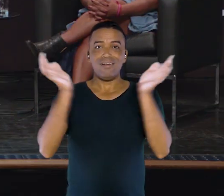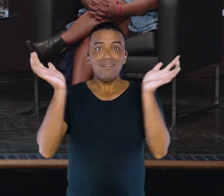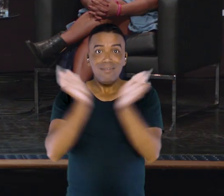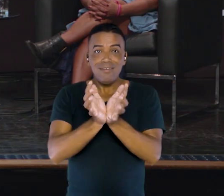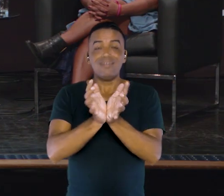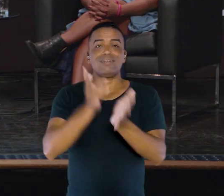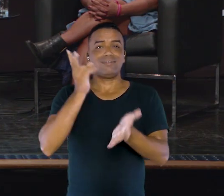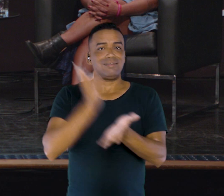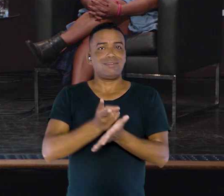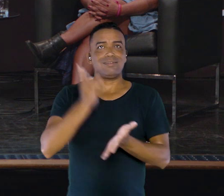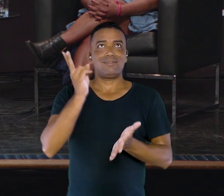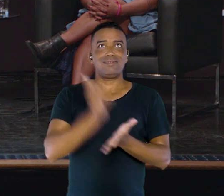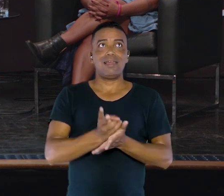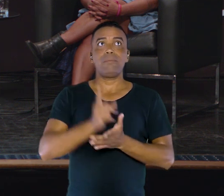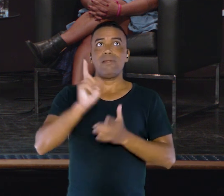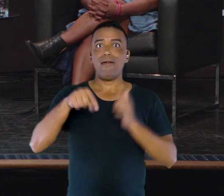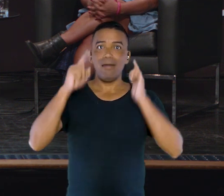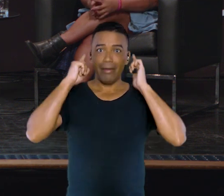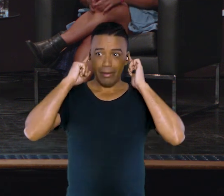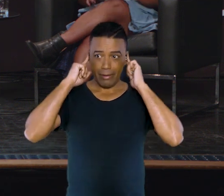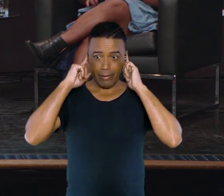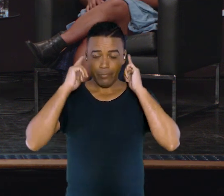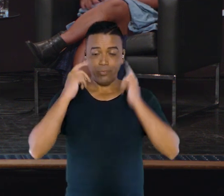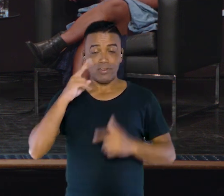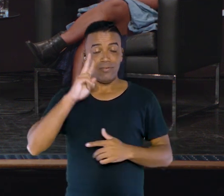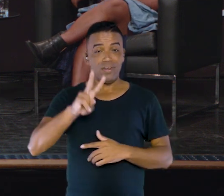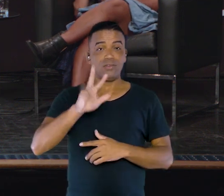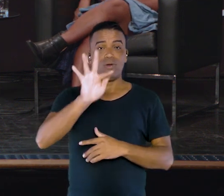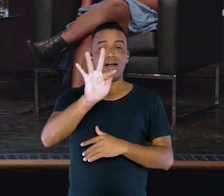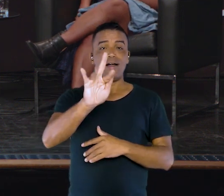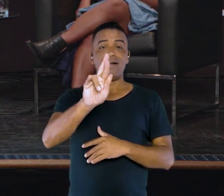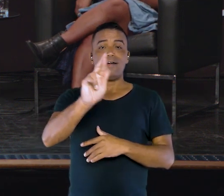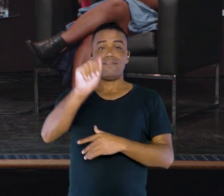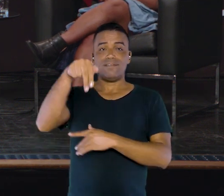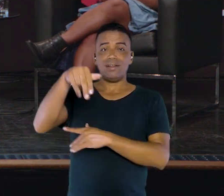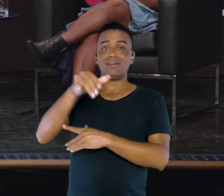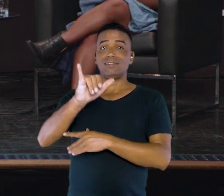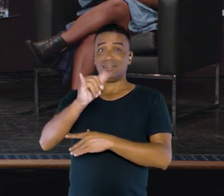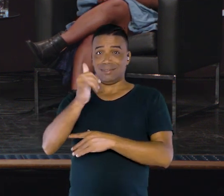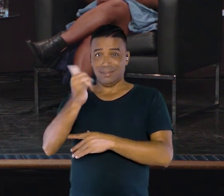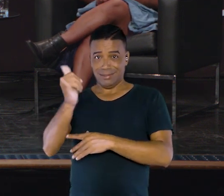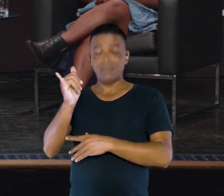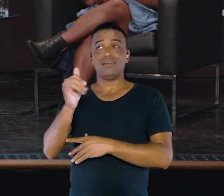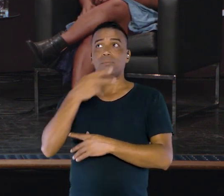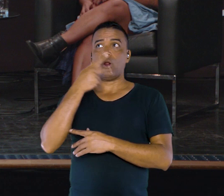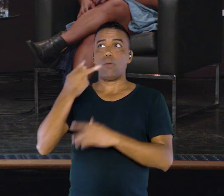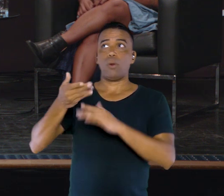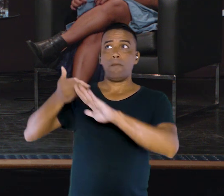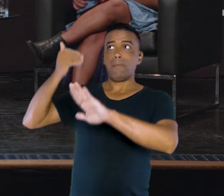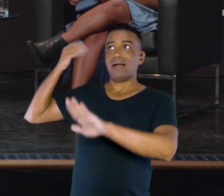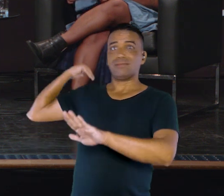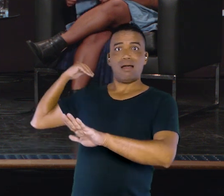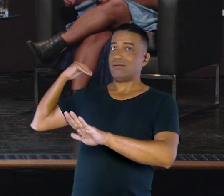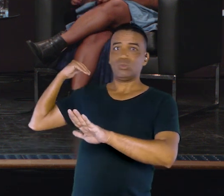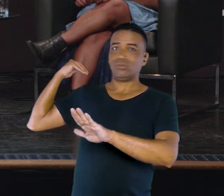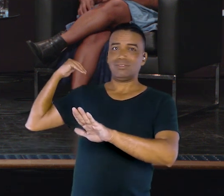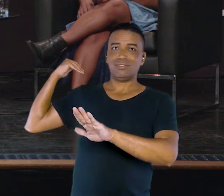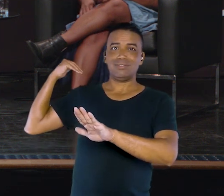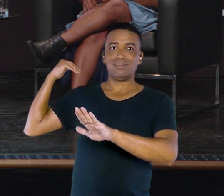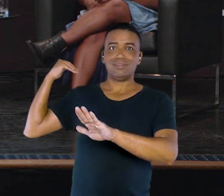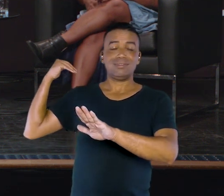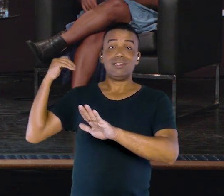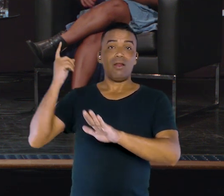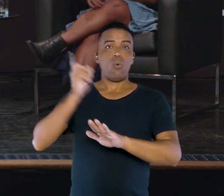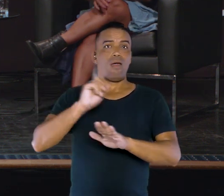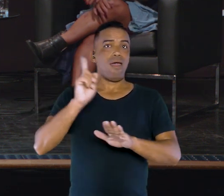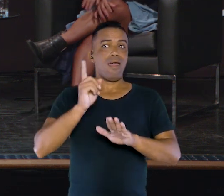sempre essa questão de que, até ouvindo a Fran agora, ela comenta, né? De que não é algo do passado, que